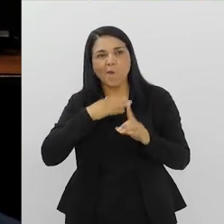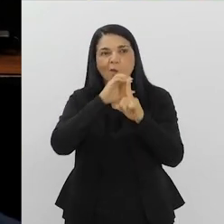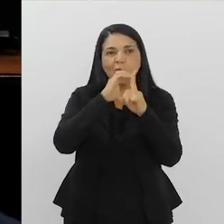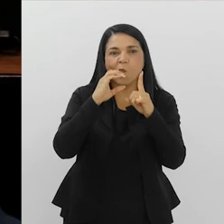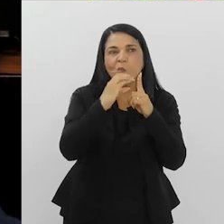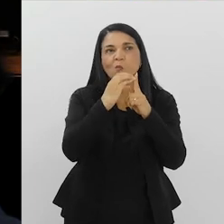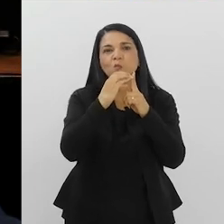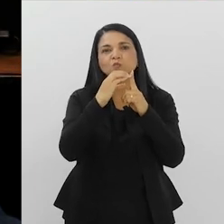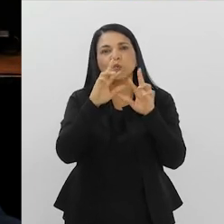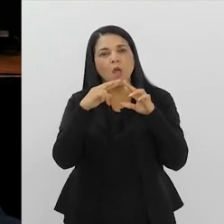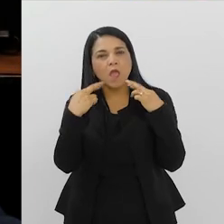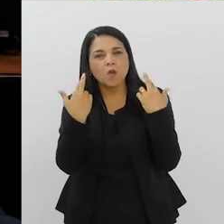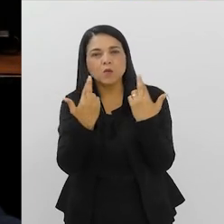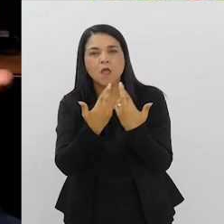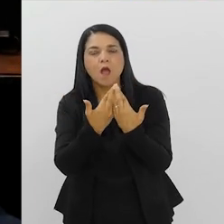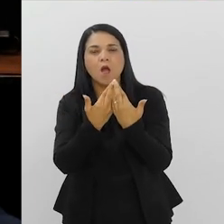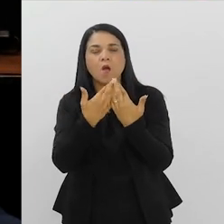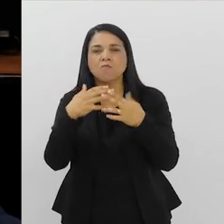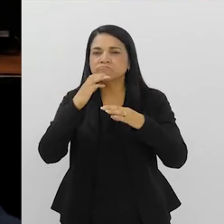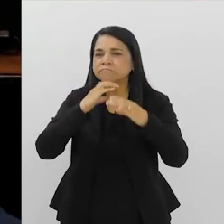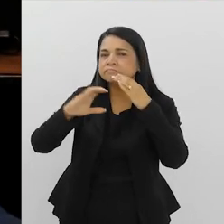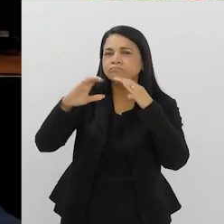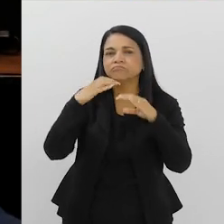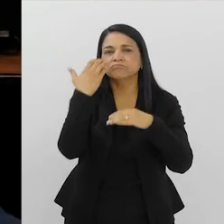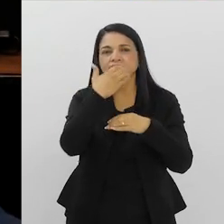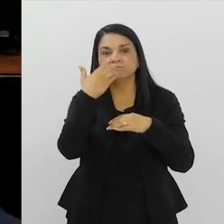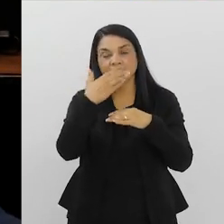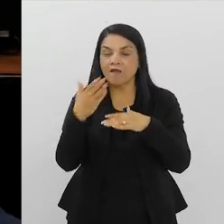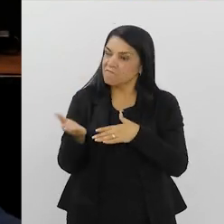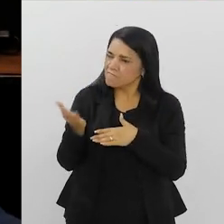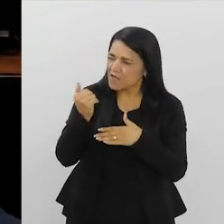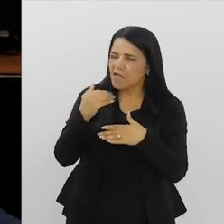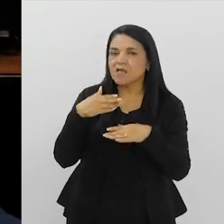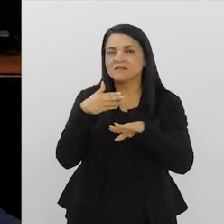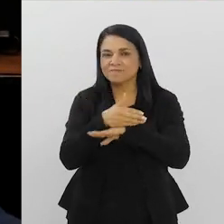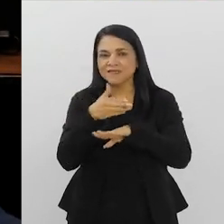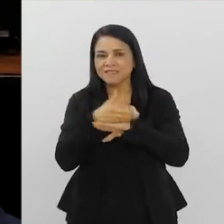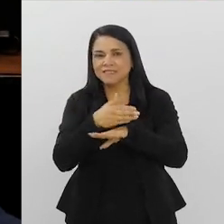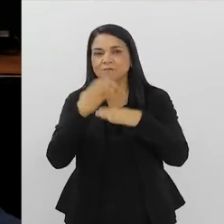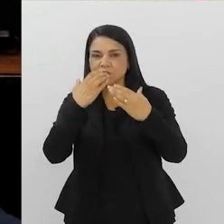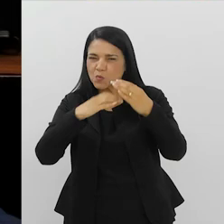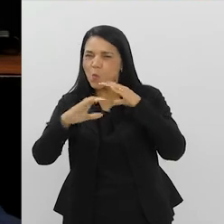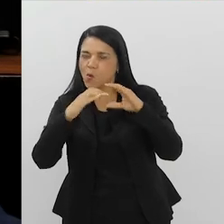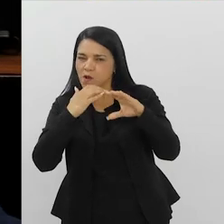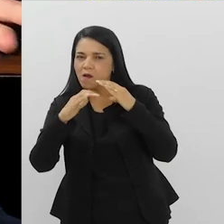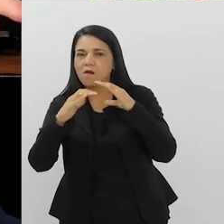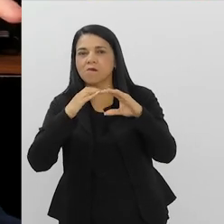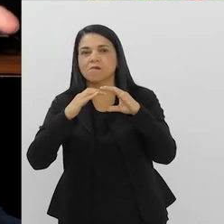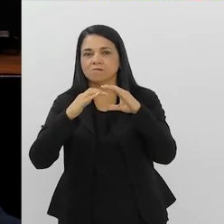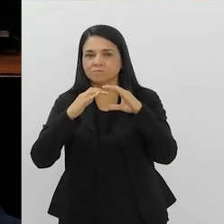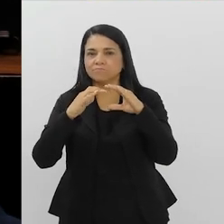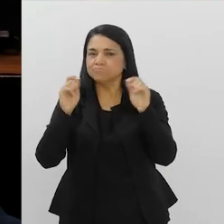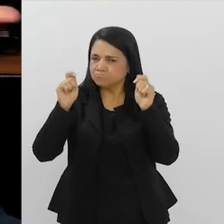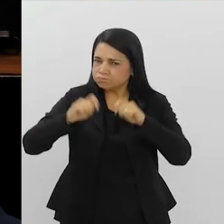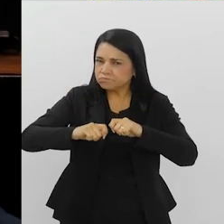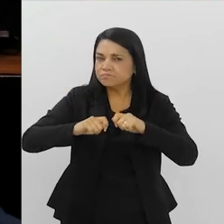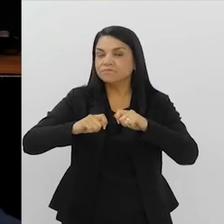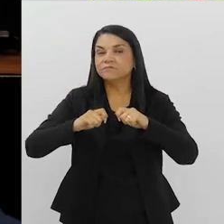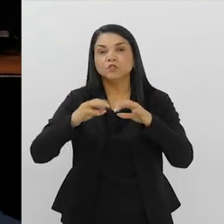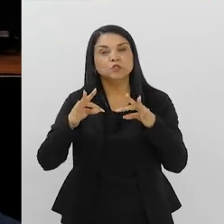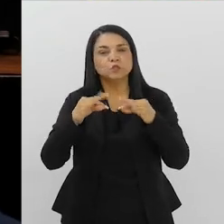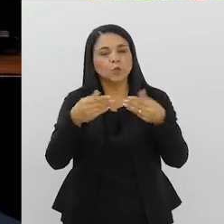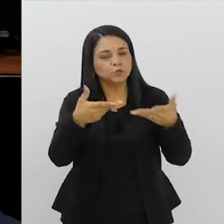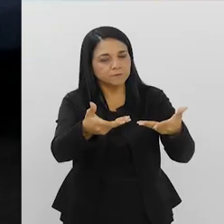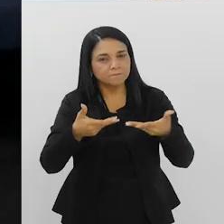fazendo uma boa um bom paralelo né mas eh você não precisa você pode simplesmente conhecer e vou dizer